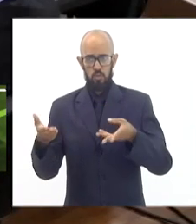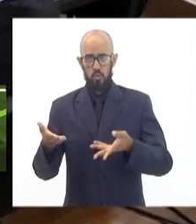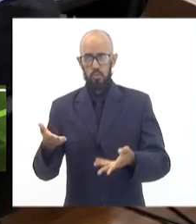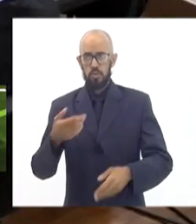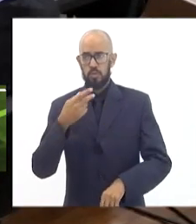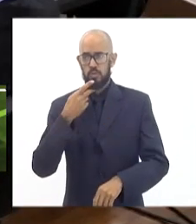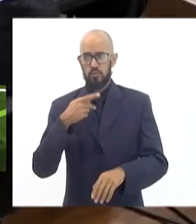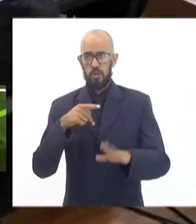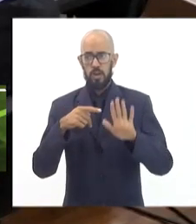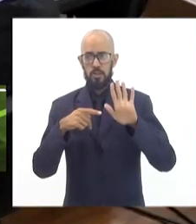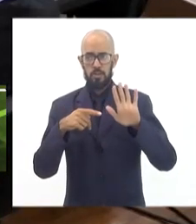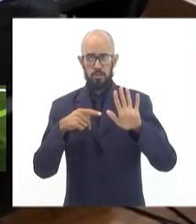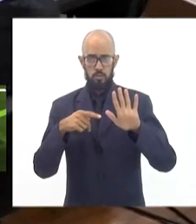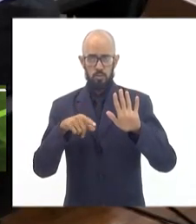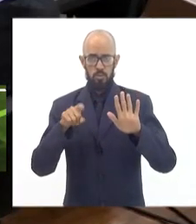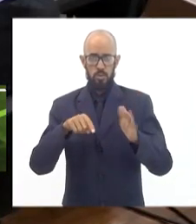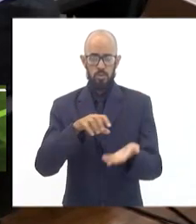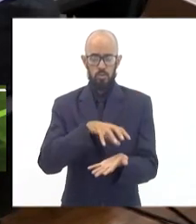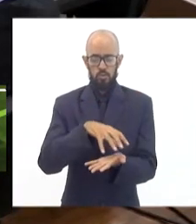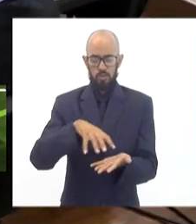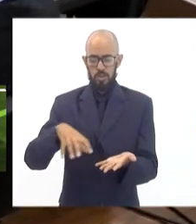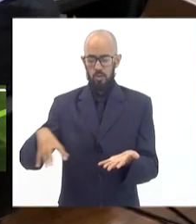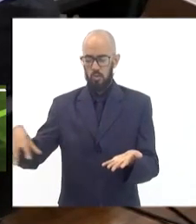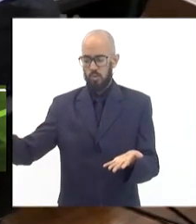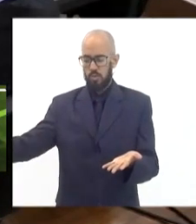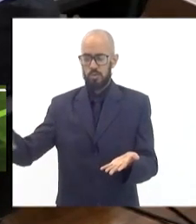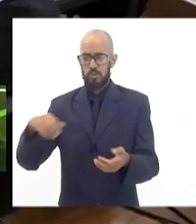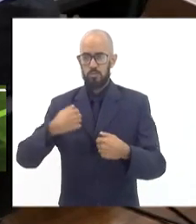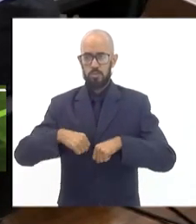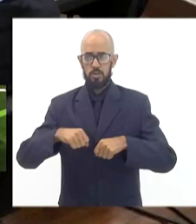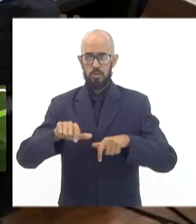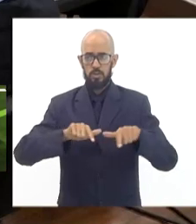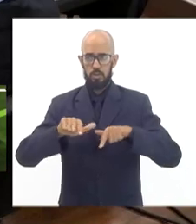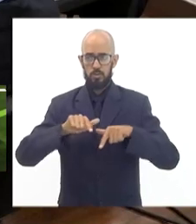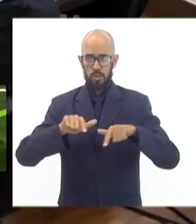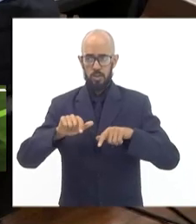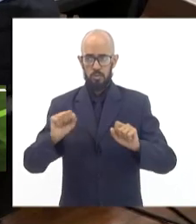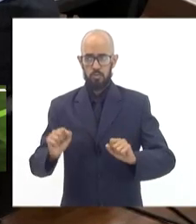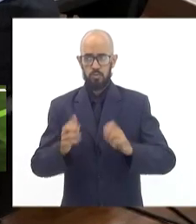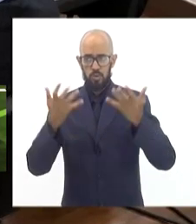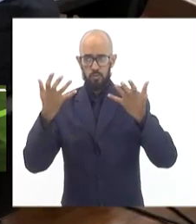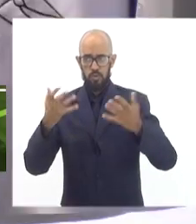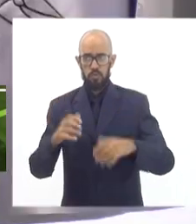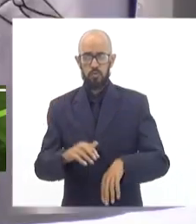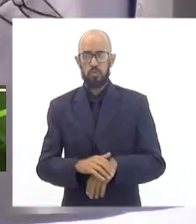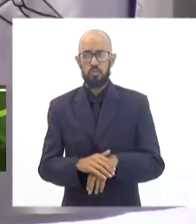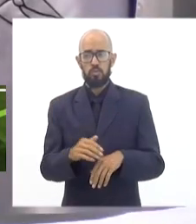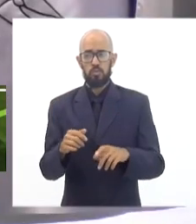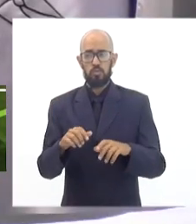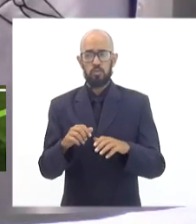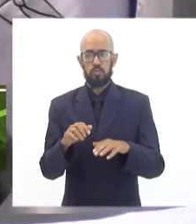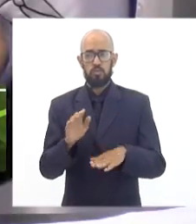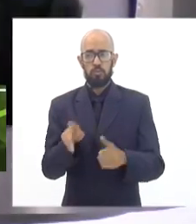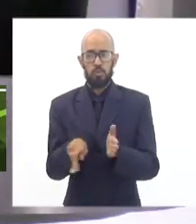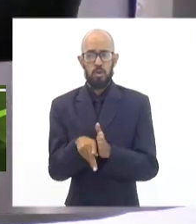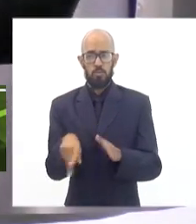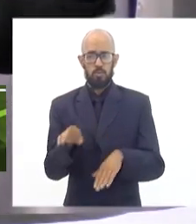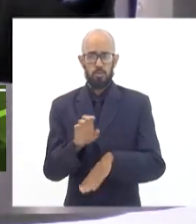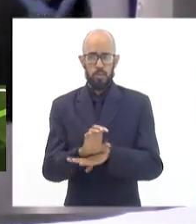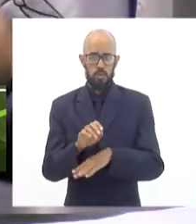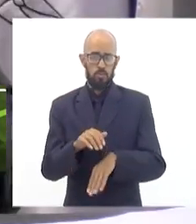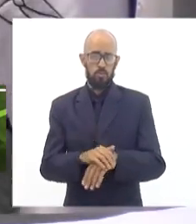ela esse a cada setor da sociedade que tem que trabalhar nos eventos do Estado